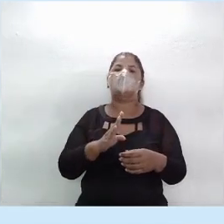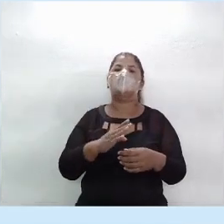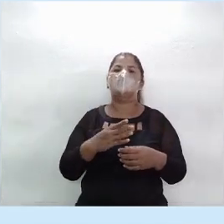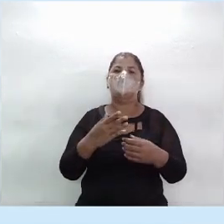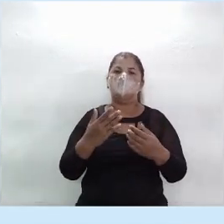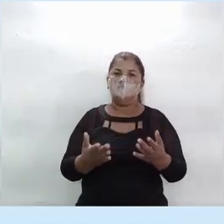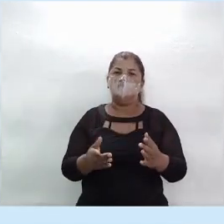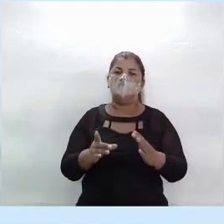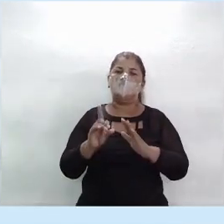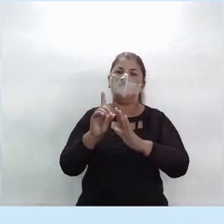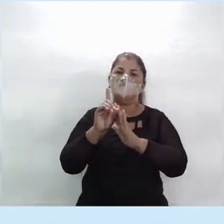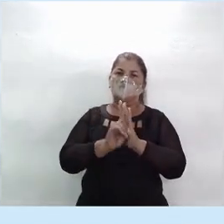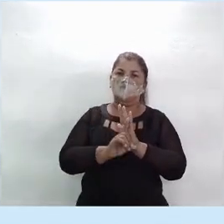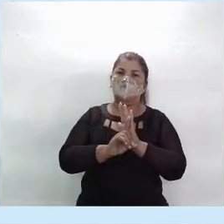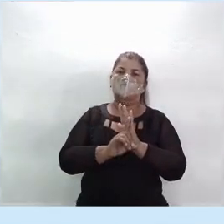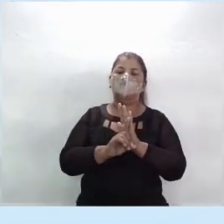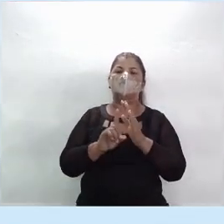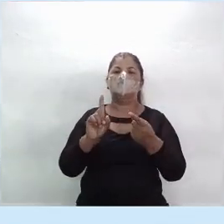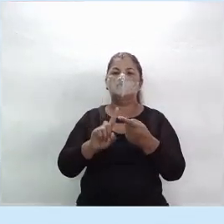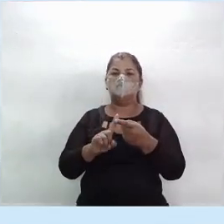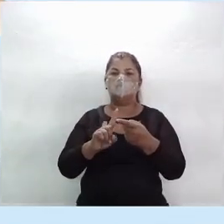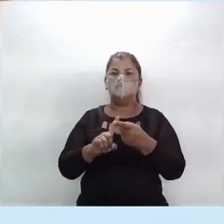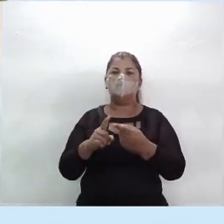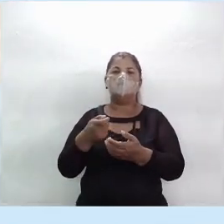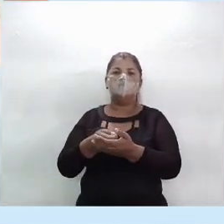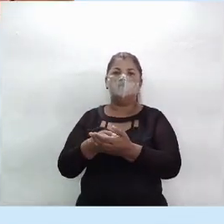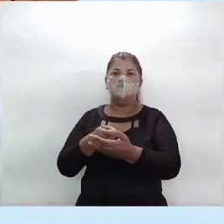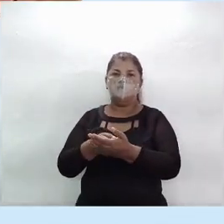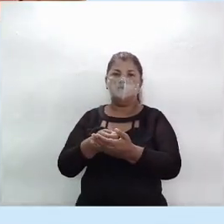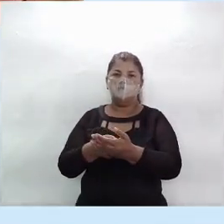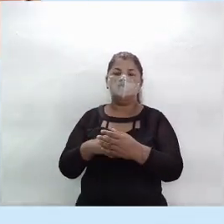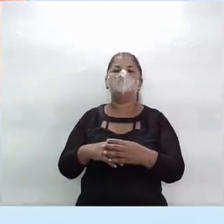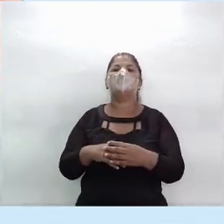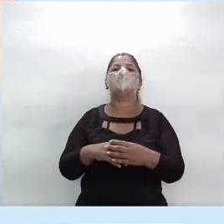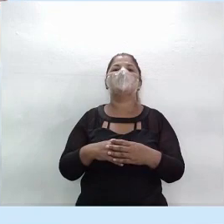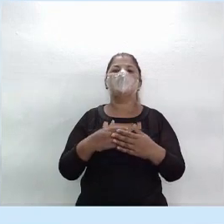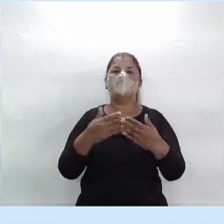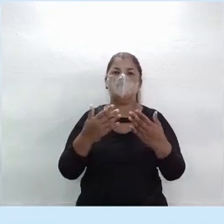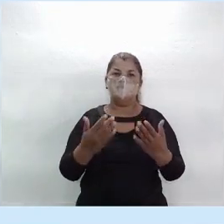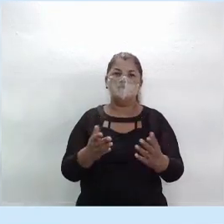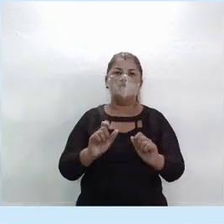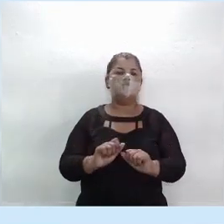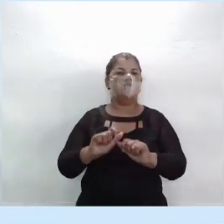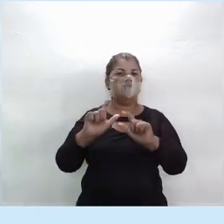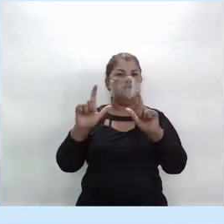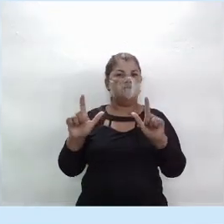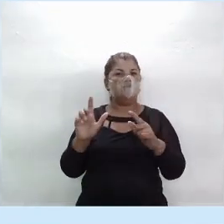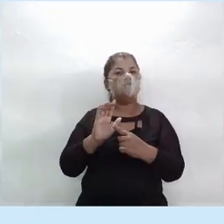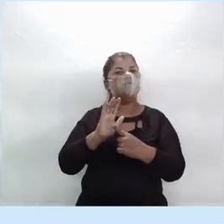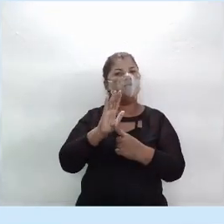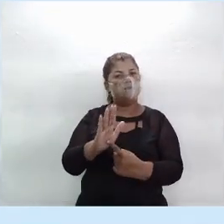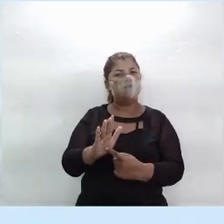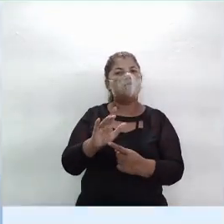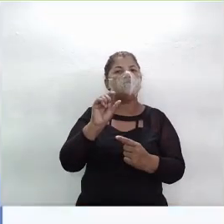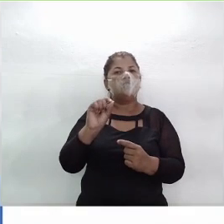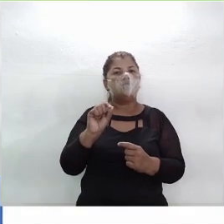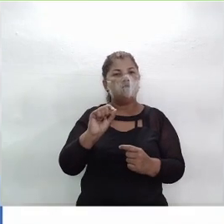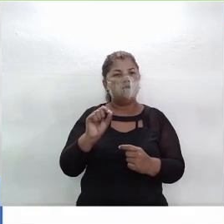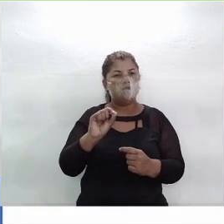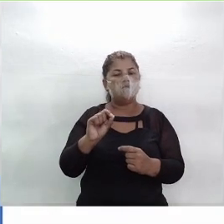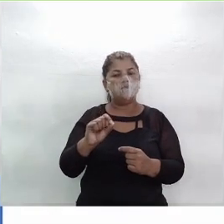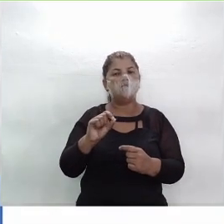no caso brasileiro, os nossos direitos e também deveres. Vamos adiante. Na tela, trago